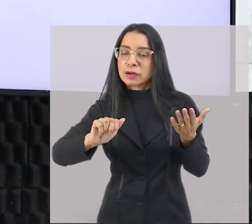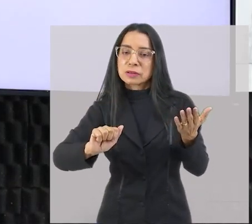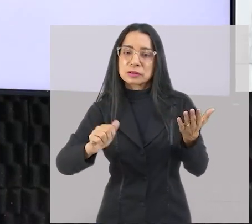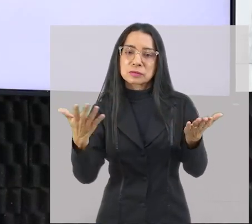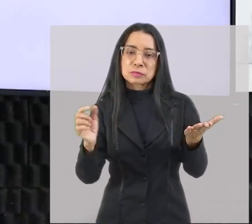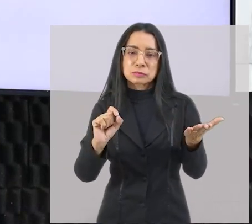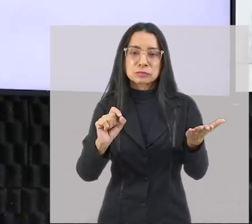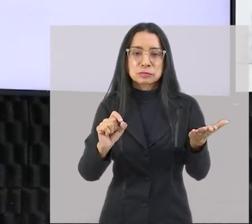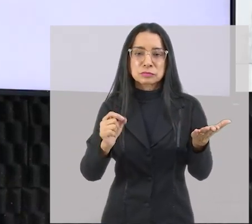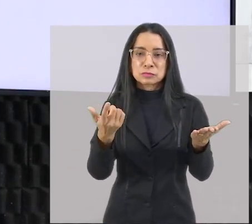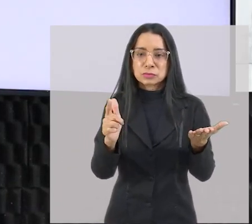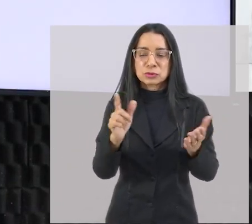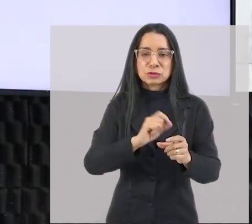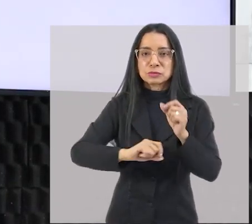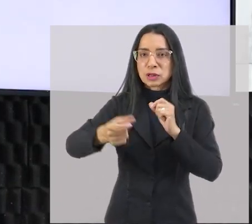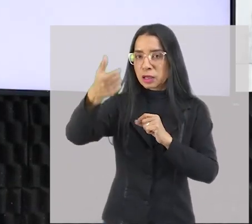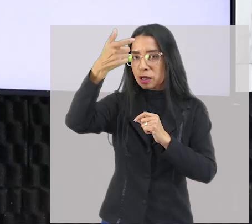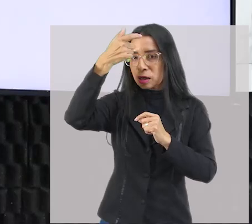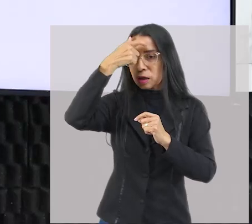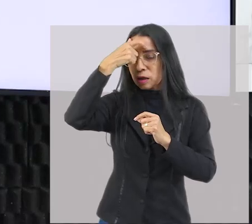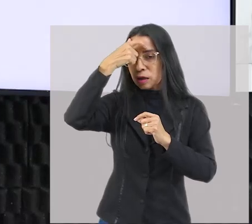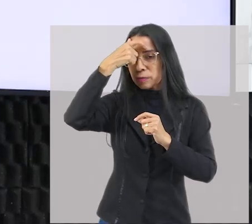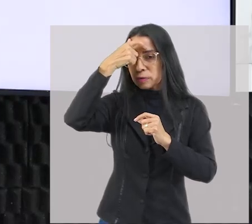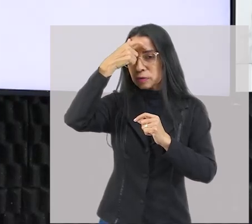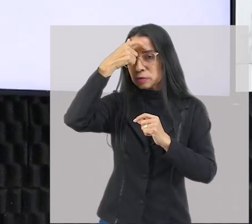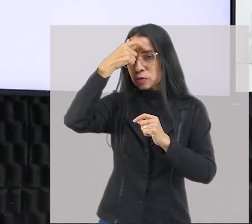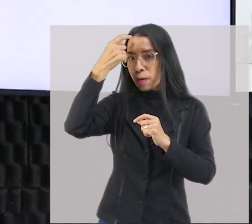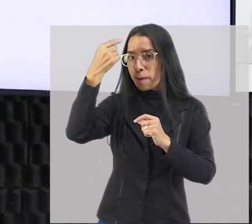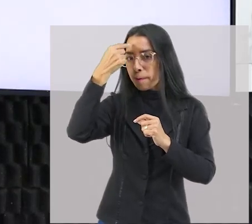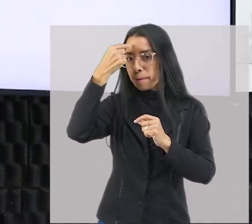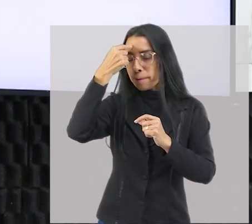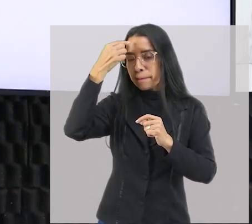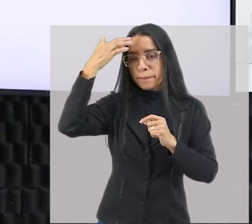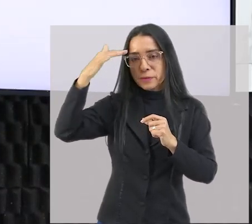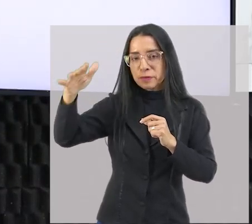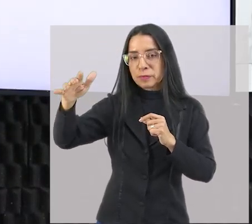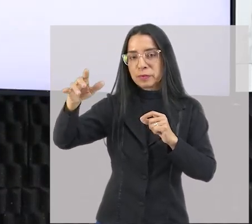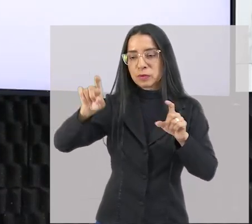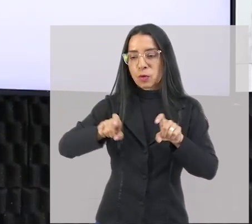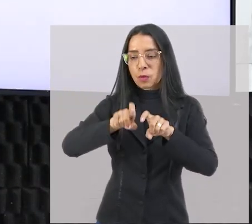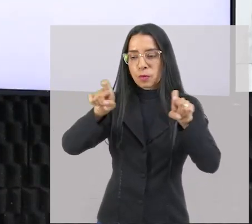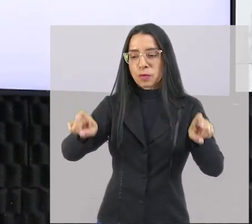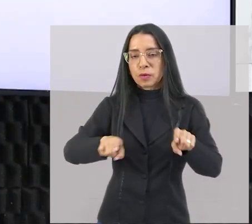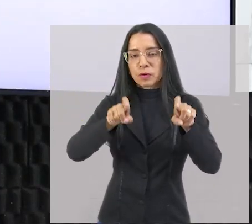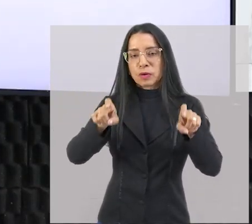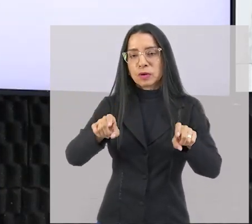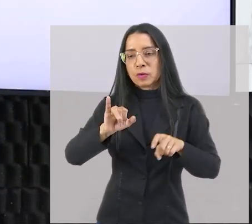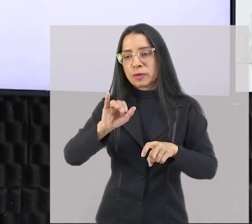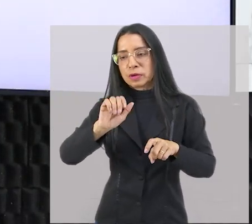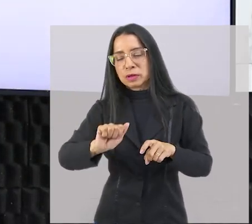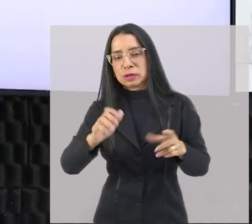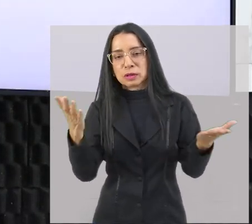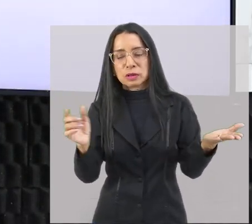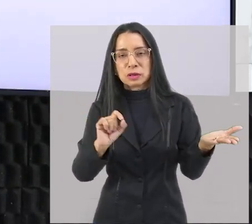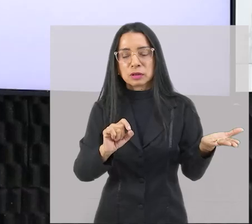Então, se é uma máquina, ela não tem mente, ela não tem pensamento. Um computador, uma inteligência